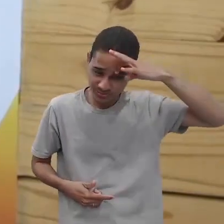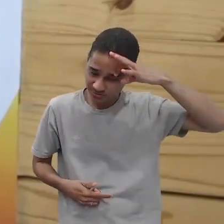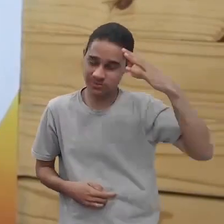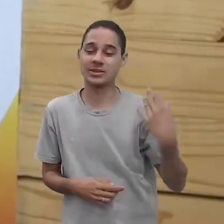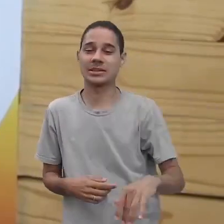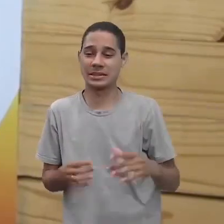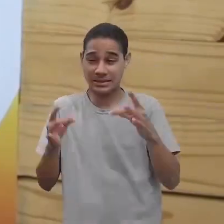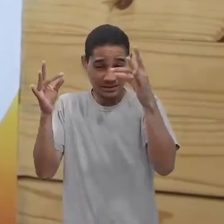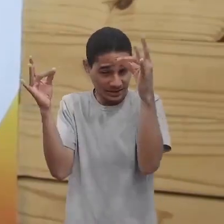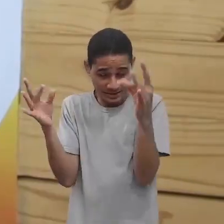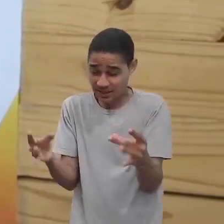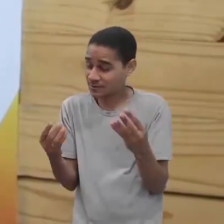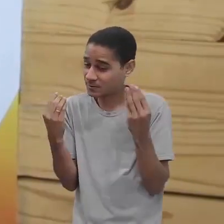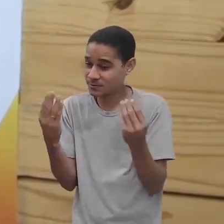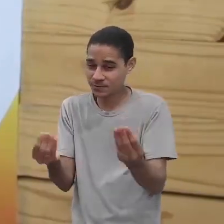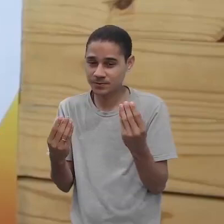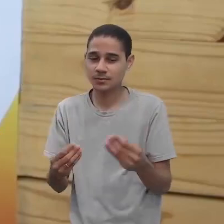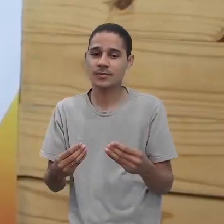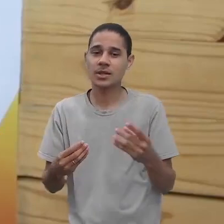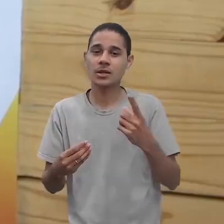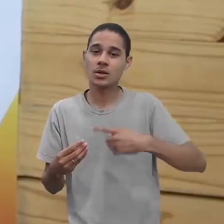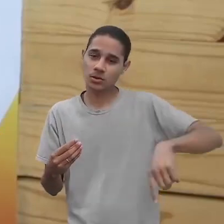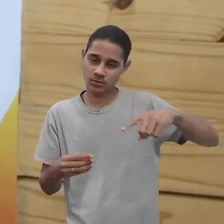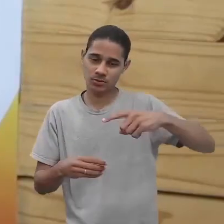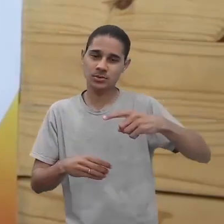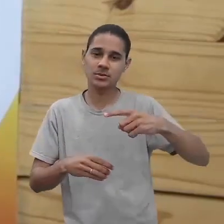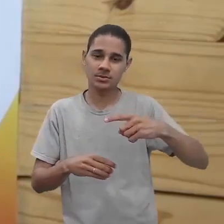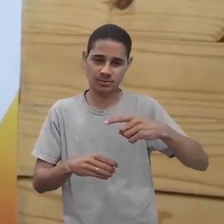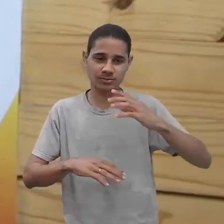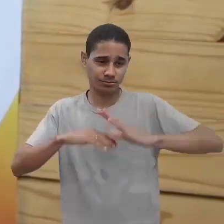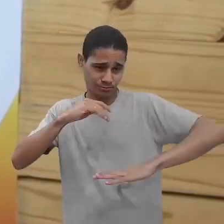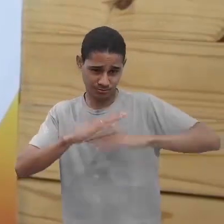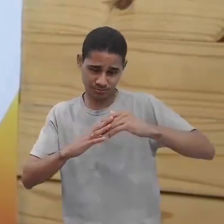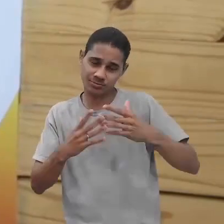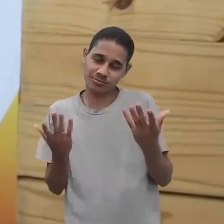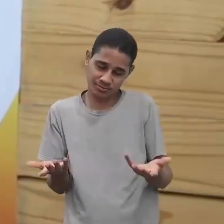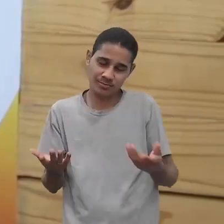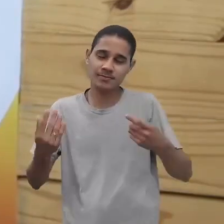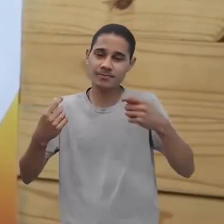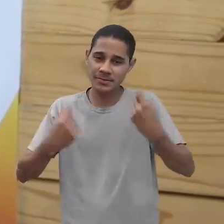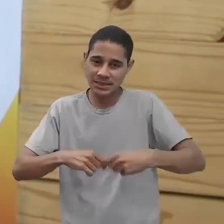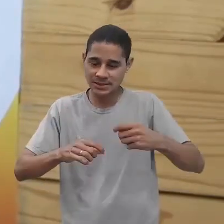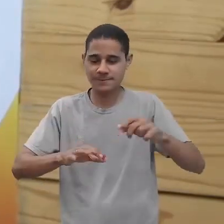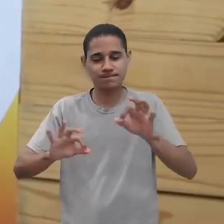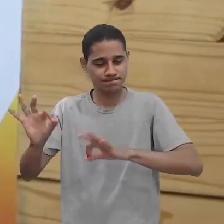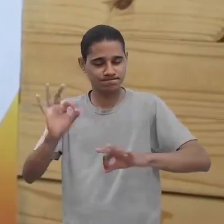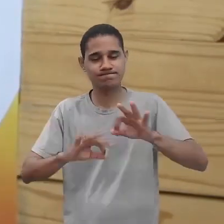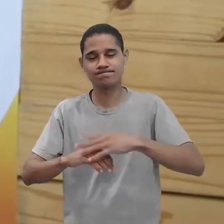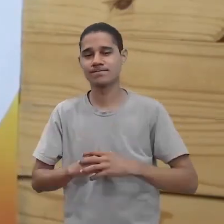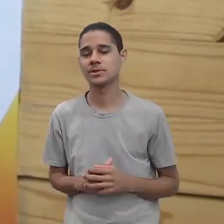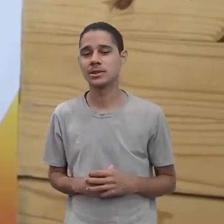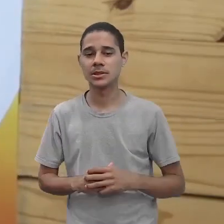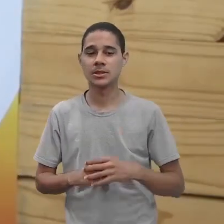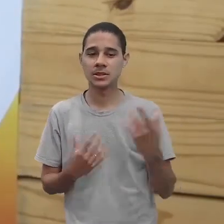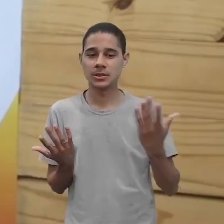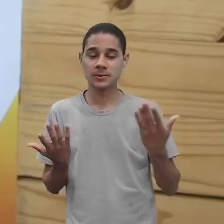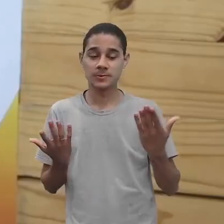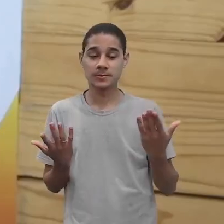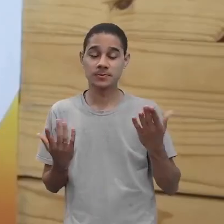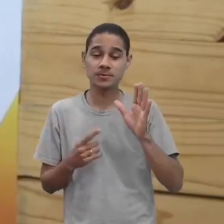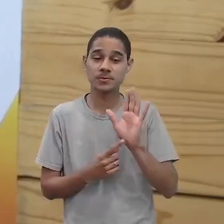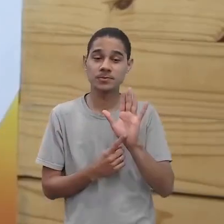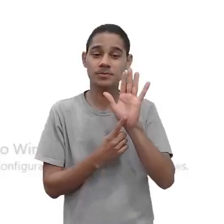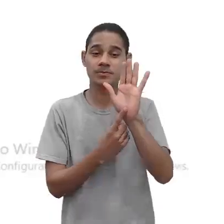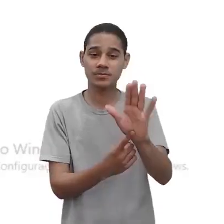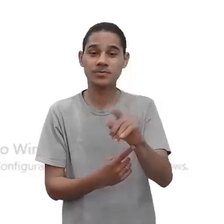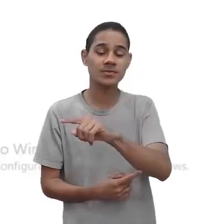de detalhes, que a gente profissional da área, a gente precisa estar desenvolvendo. E aí eu trouxe hoje para vocês,